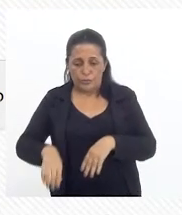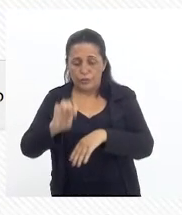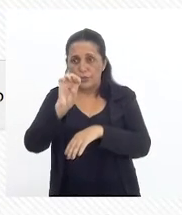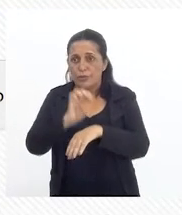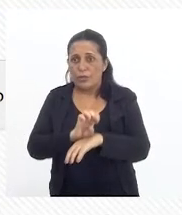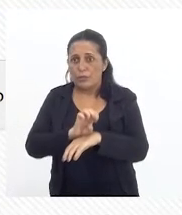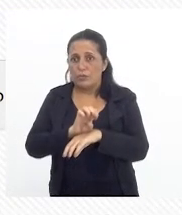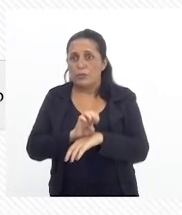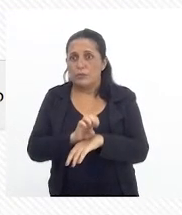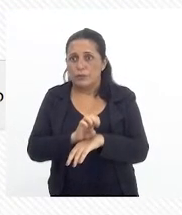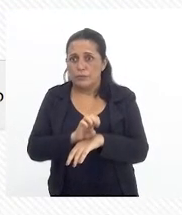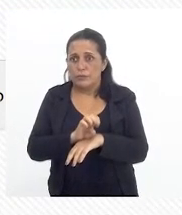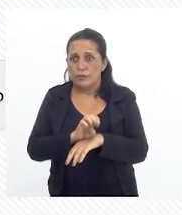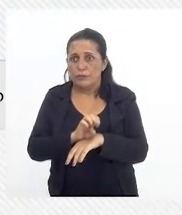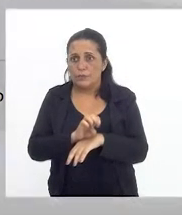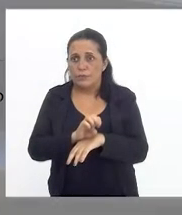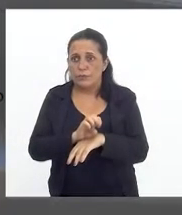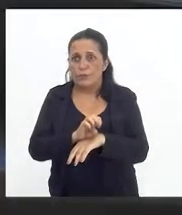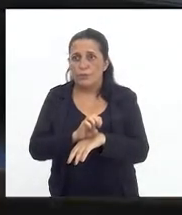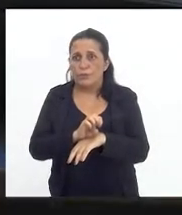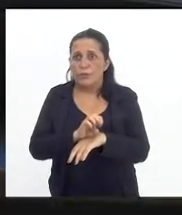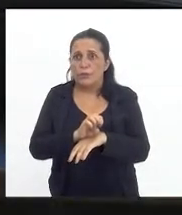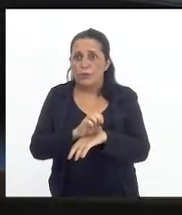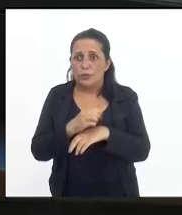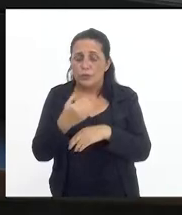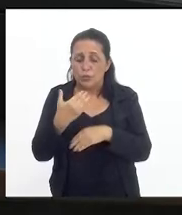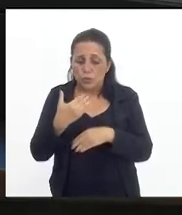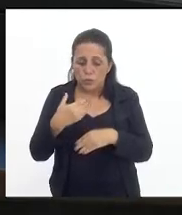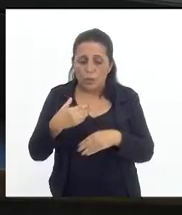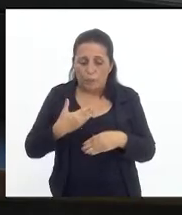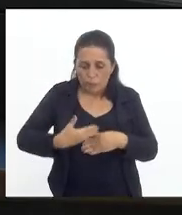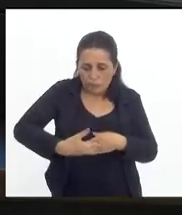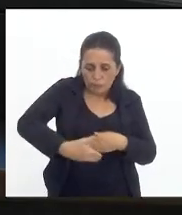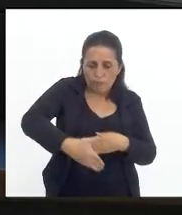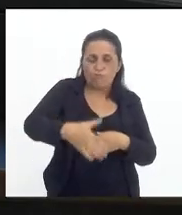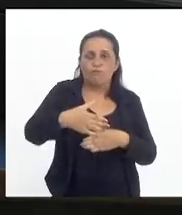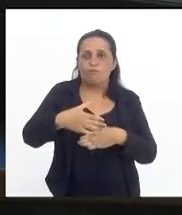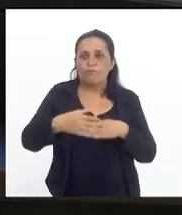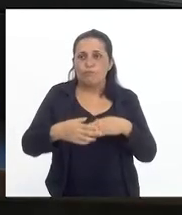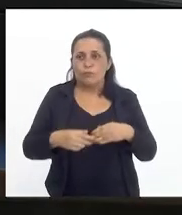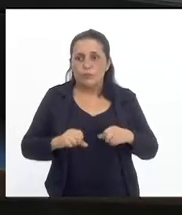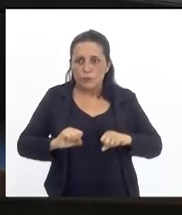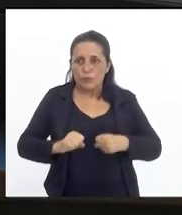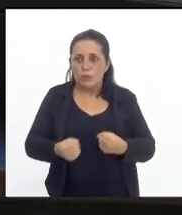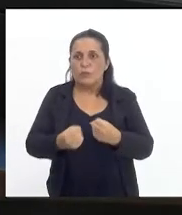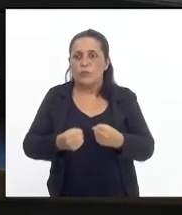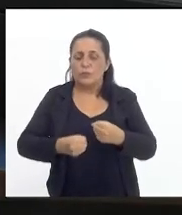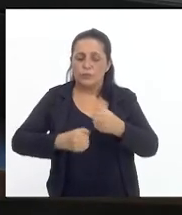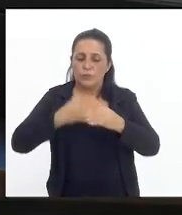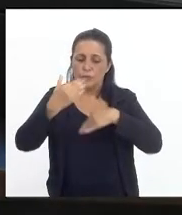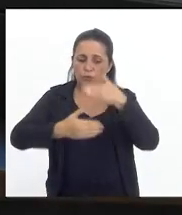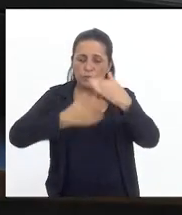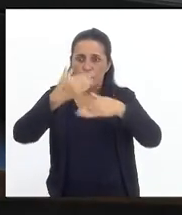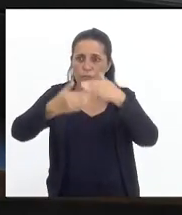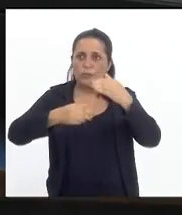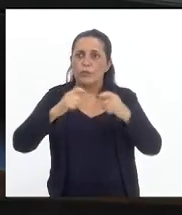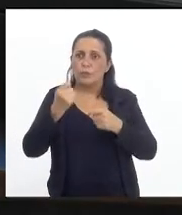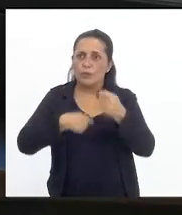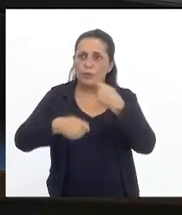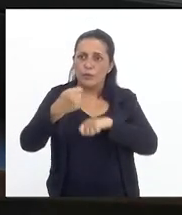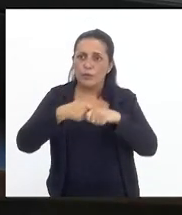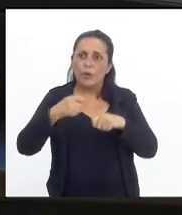indutor do desenvolvimento econômico que a gente possa recuperar a economia do Estado